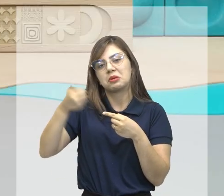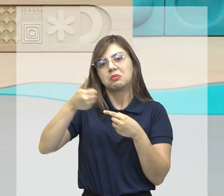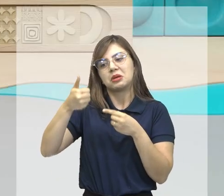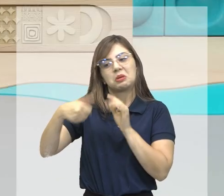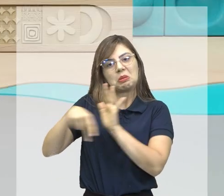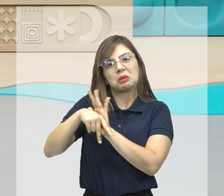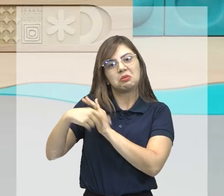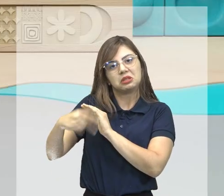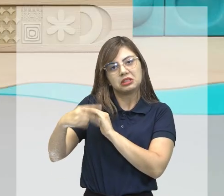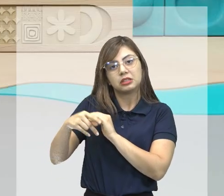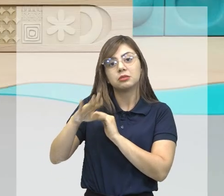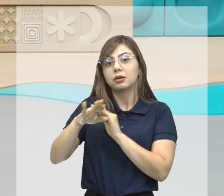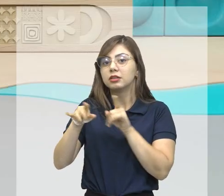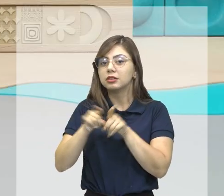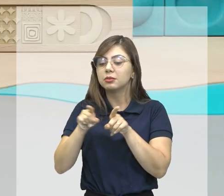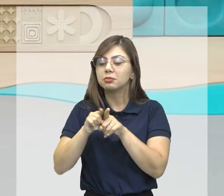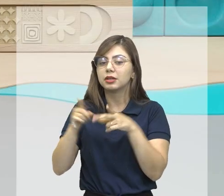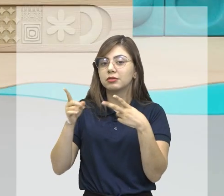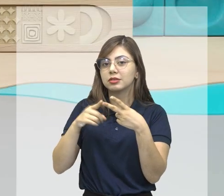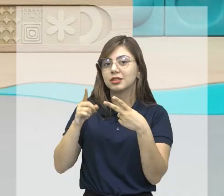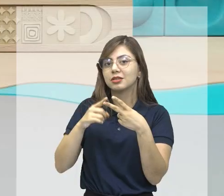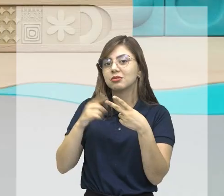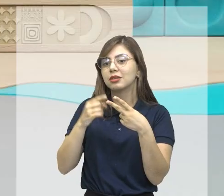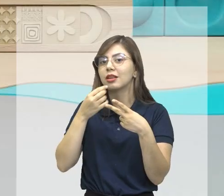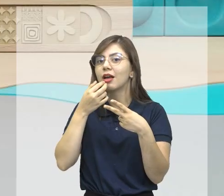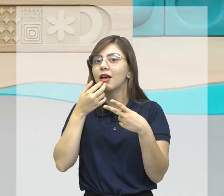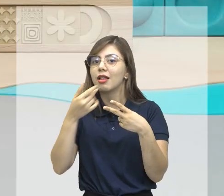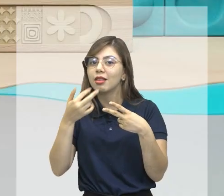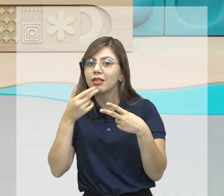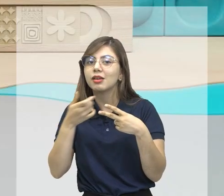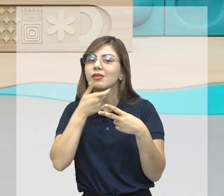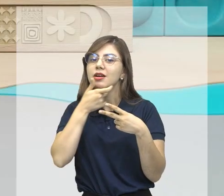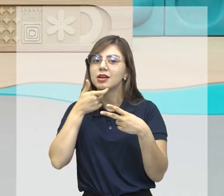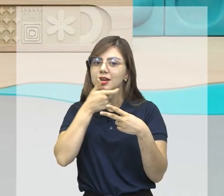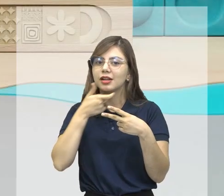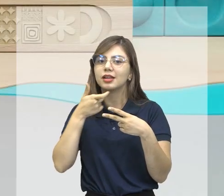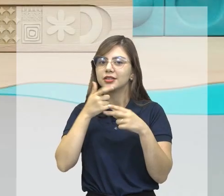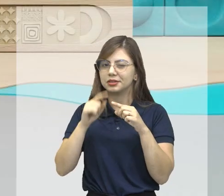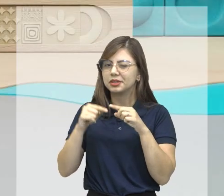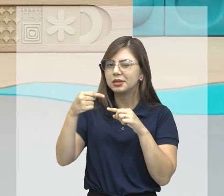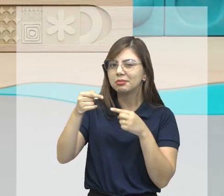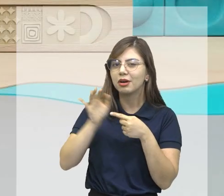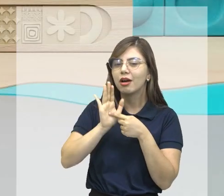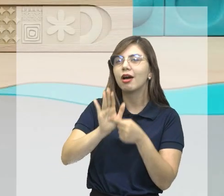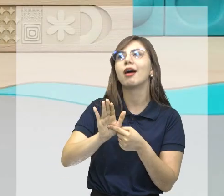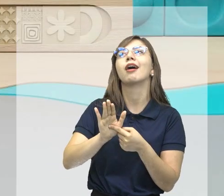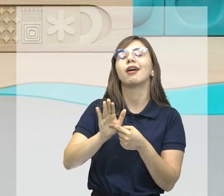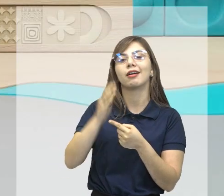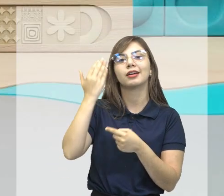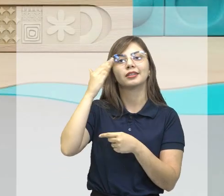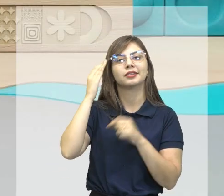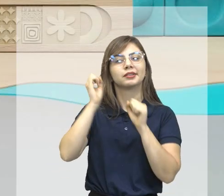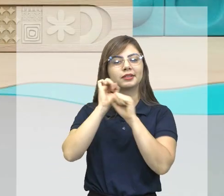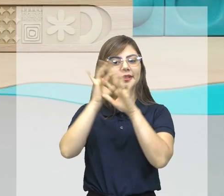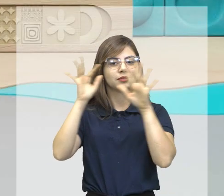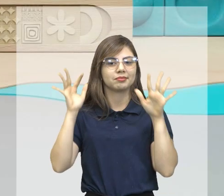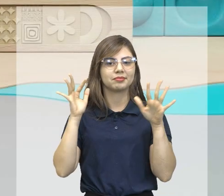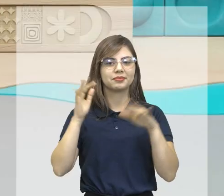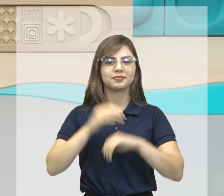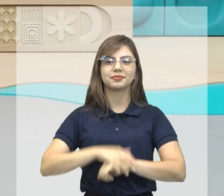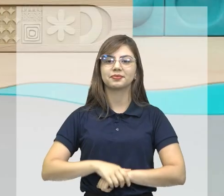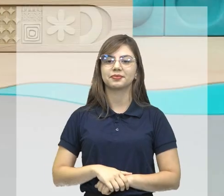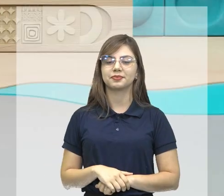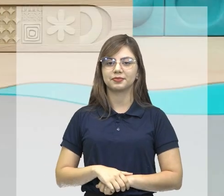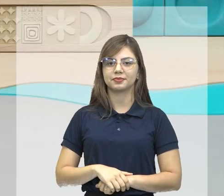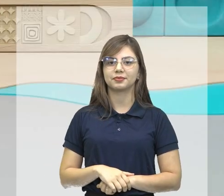bastante possível e daqui a pouquinho mais a gente vai ver uma imagem ali no nosso mapa para que vocês possam observar maiores informações sobre